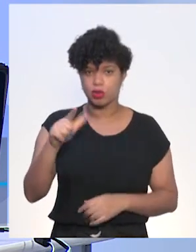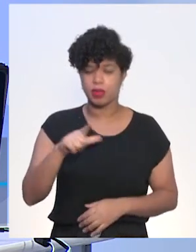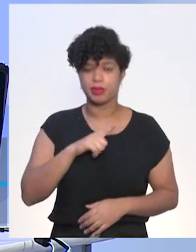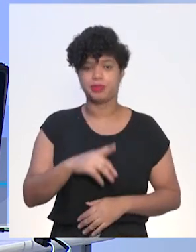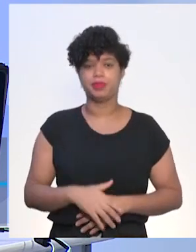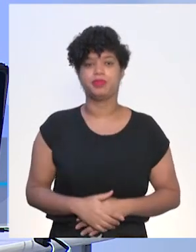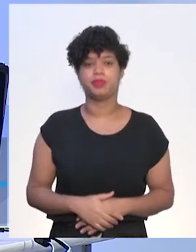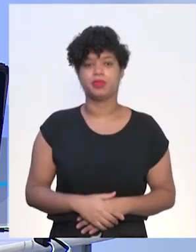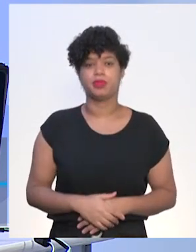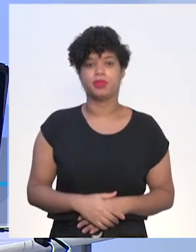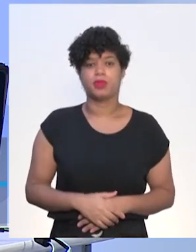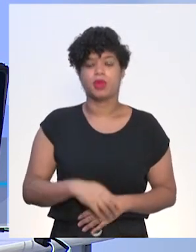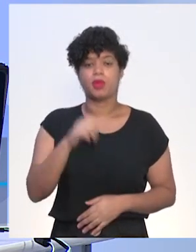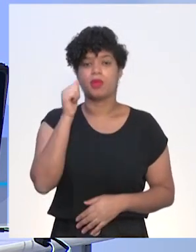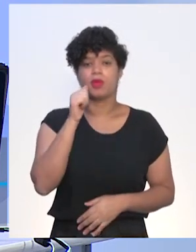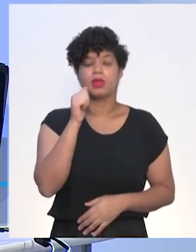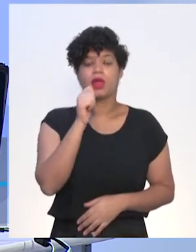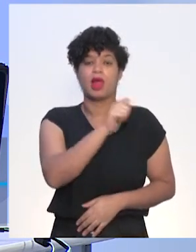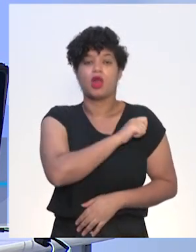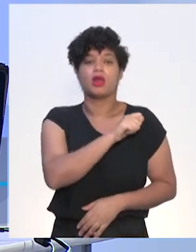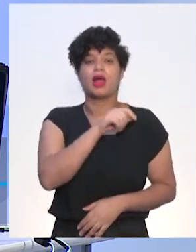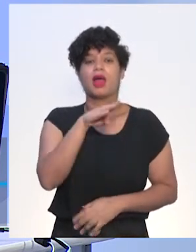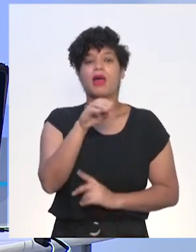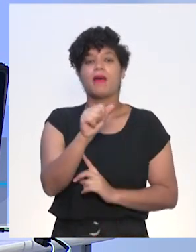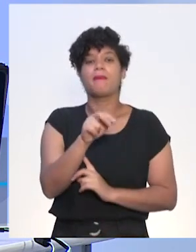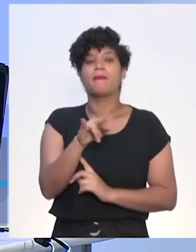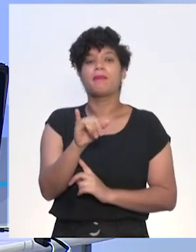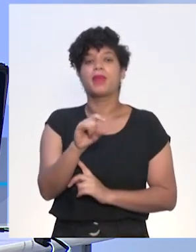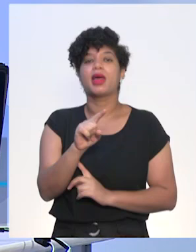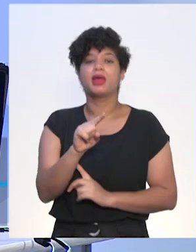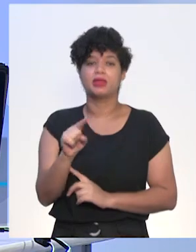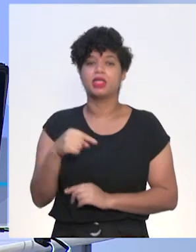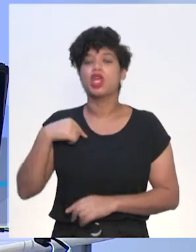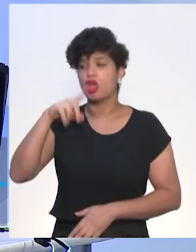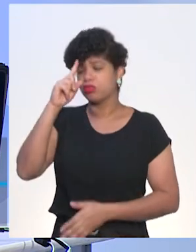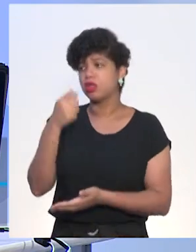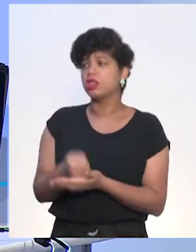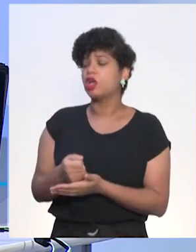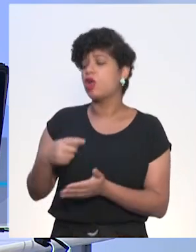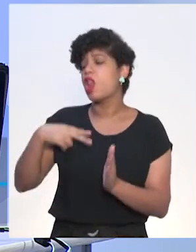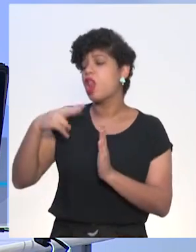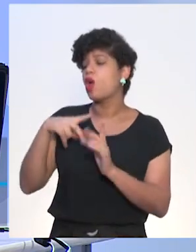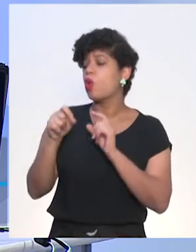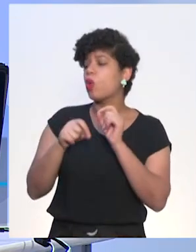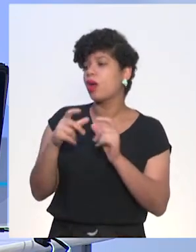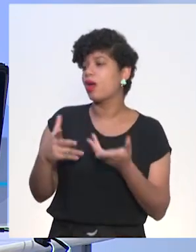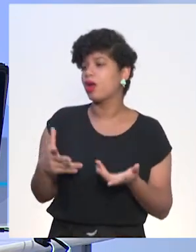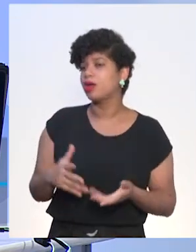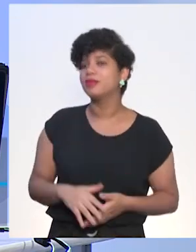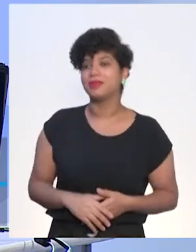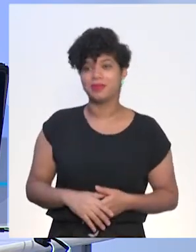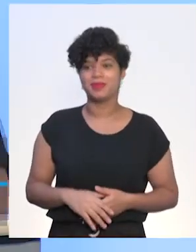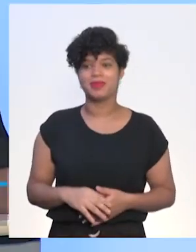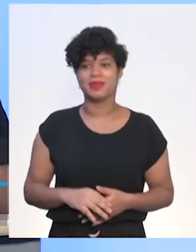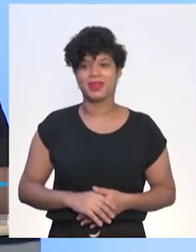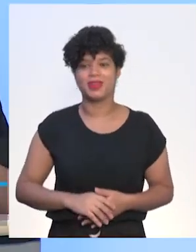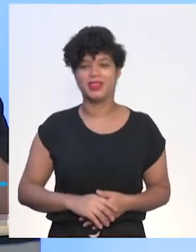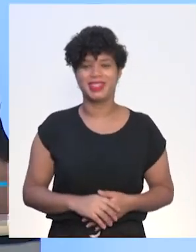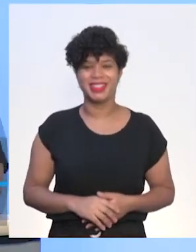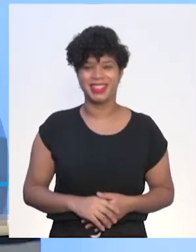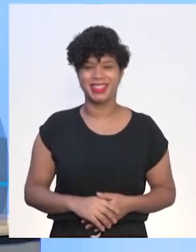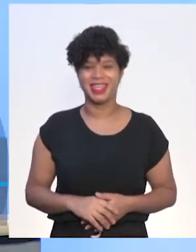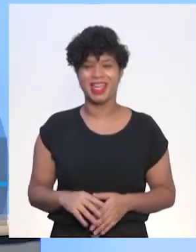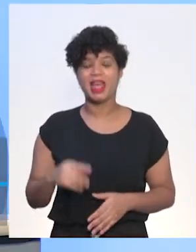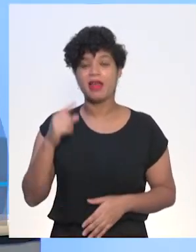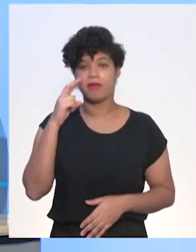também aluna Beatriz sim eu decido Qual notícia irei ler Sim é isso mesmo muito bom